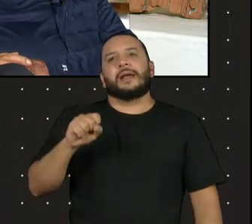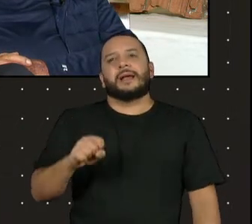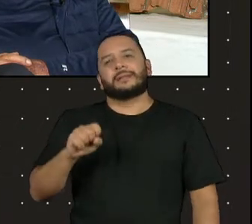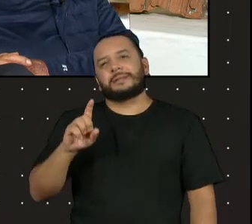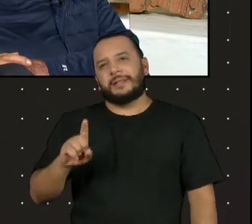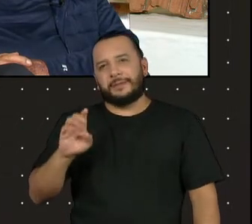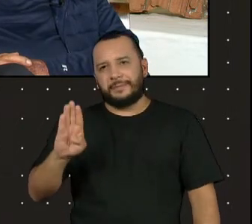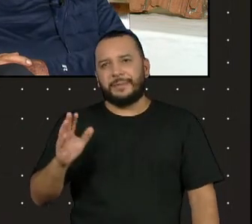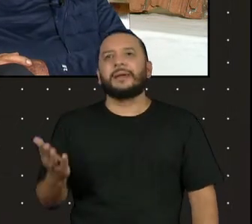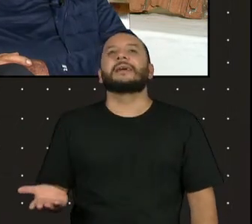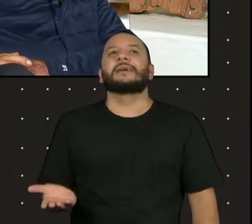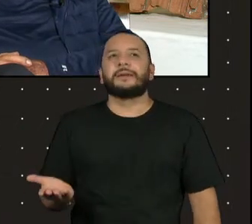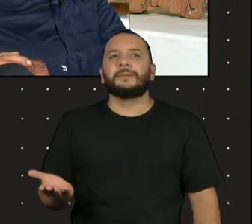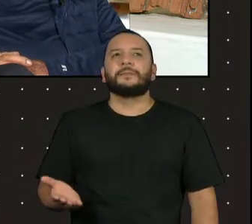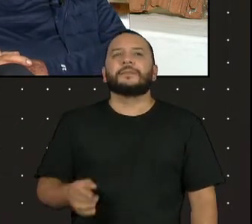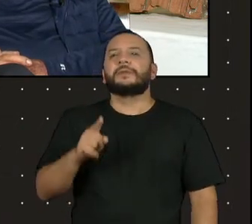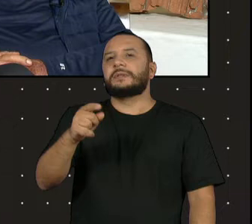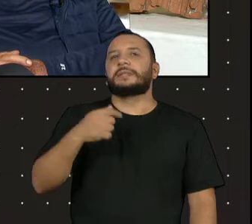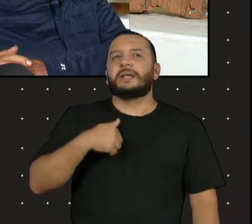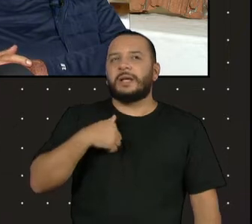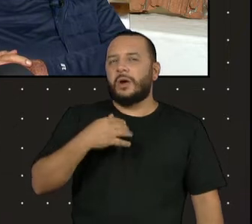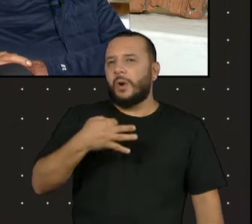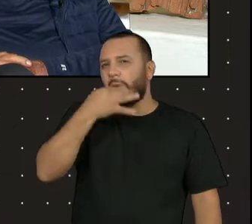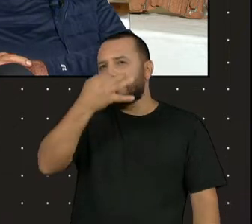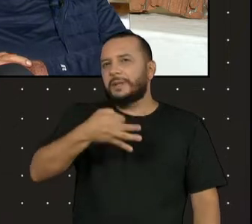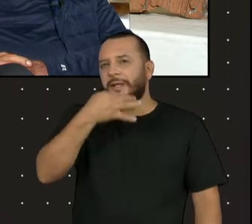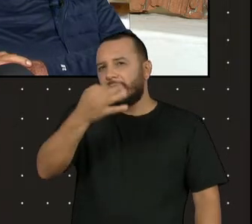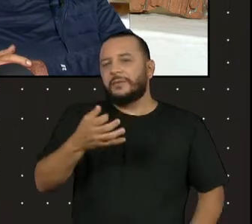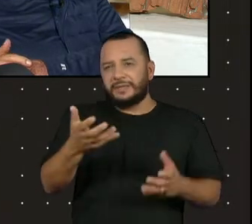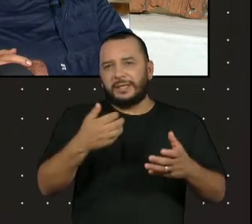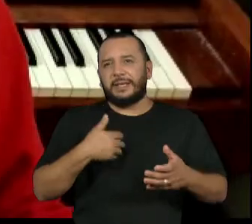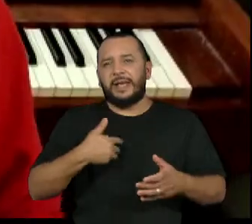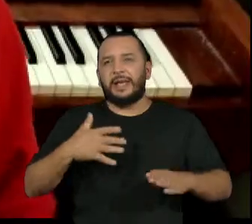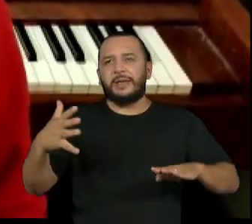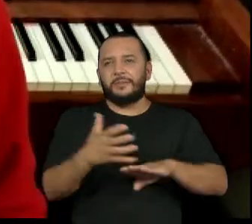Qual é a tua posição diante de um impeachment já?